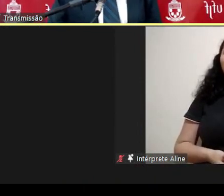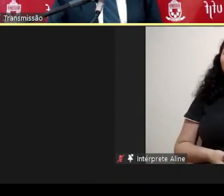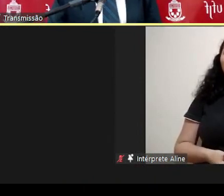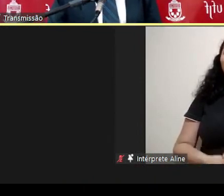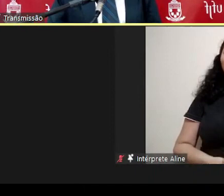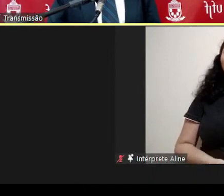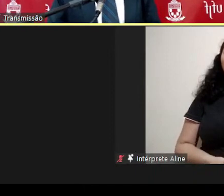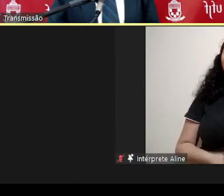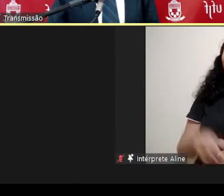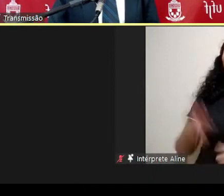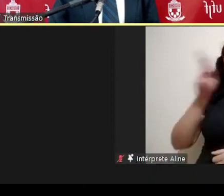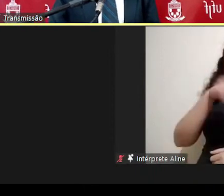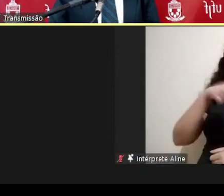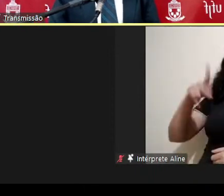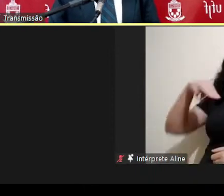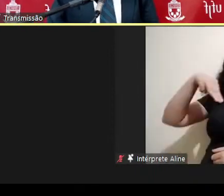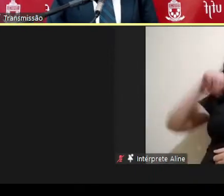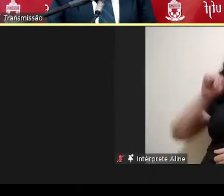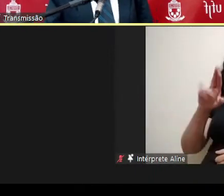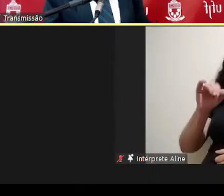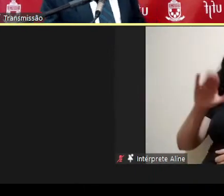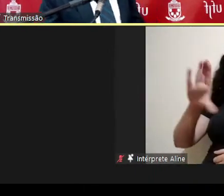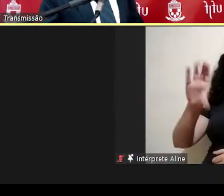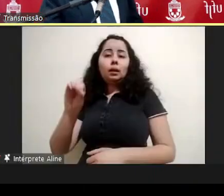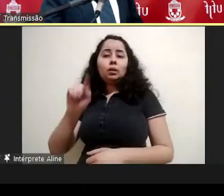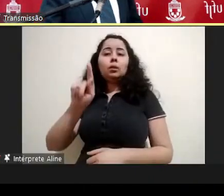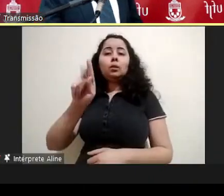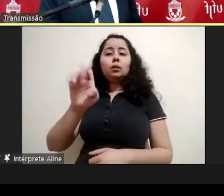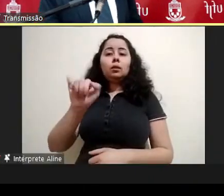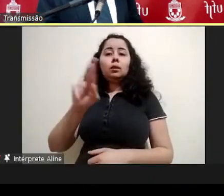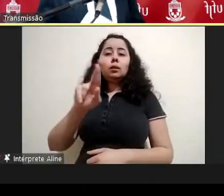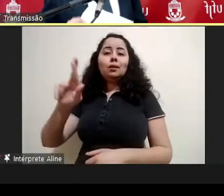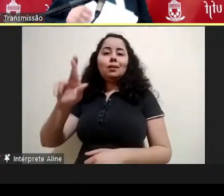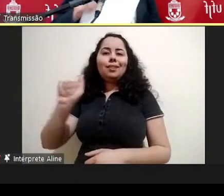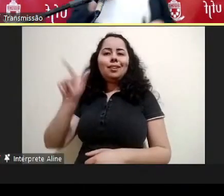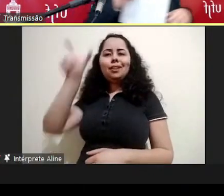Professor Márcio de Oliveira Guerra.